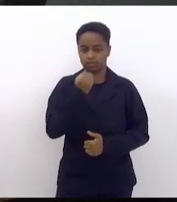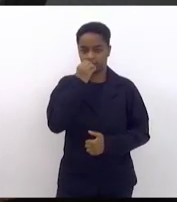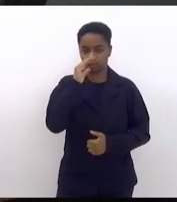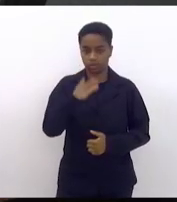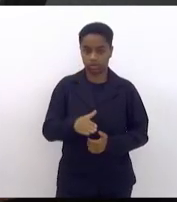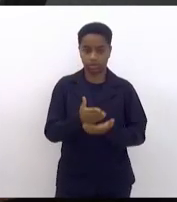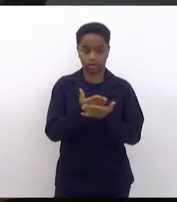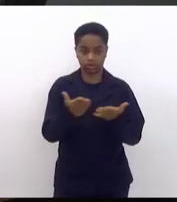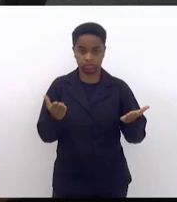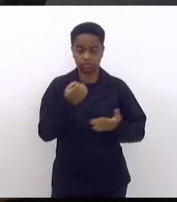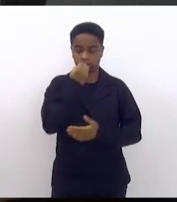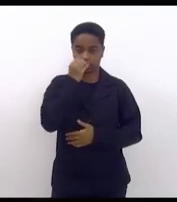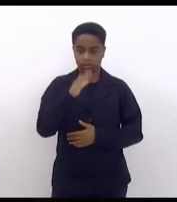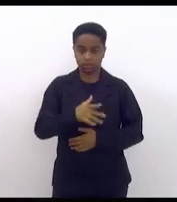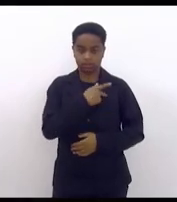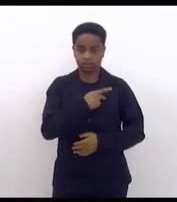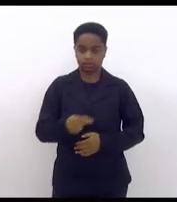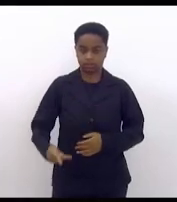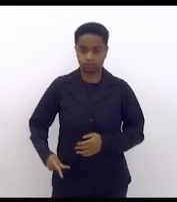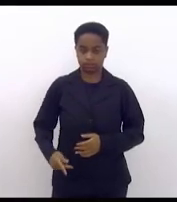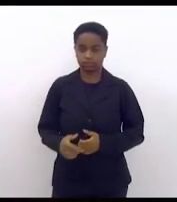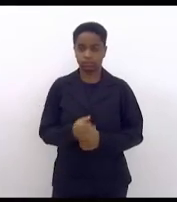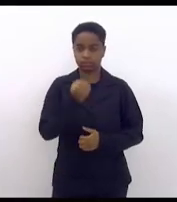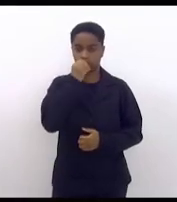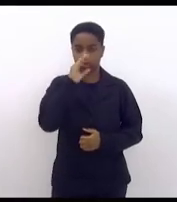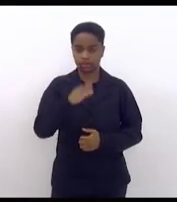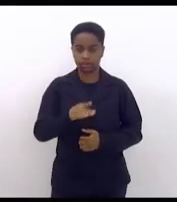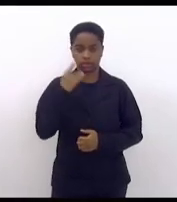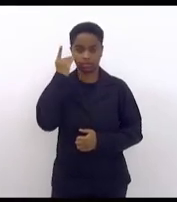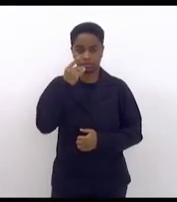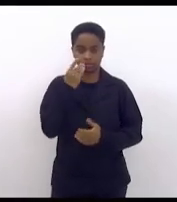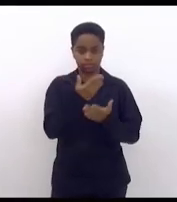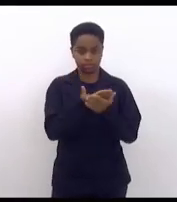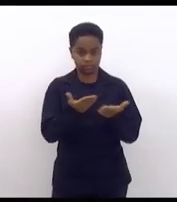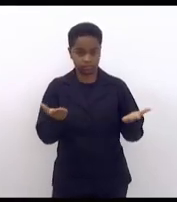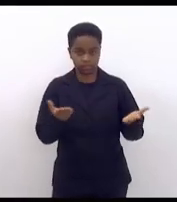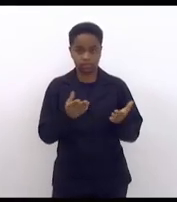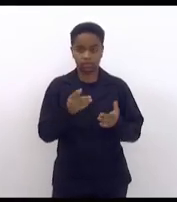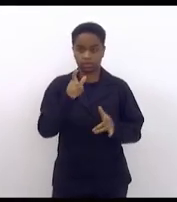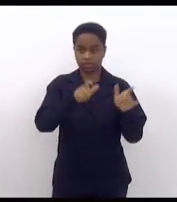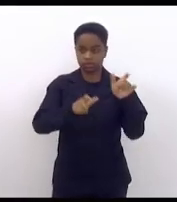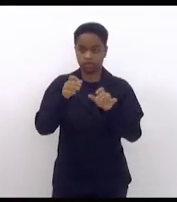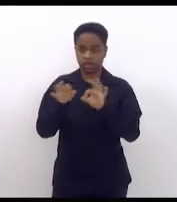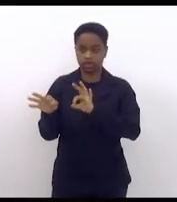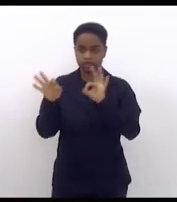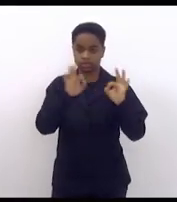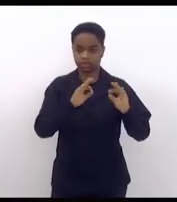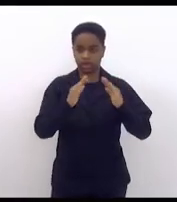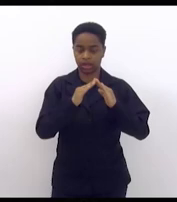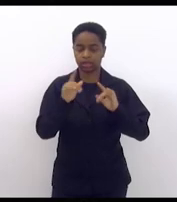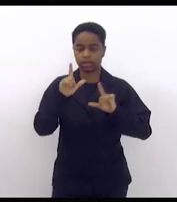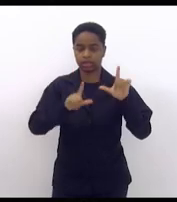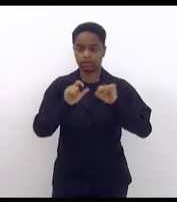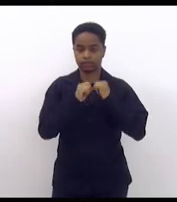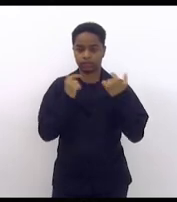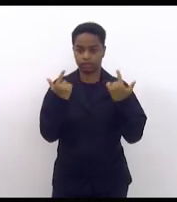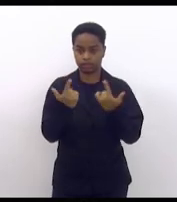Boa tarde, presidente. Boa tarde, deputados e deputadas, pessoas que nos assistem em casa pela TV